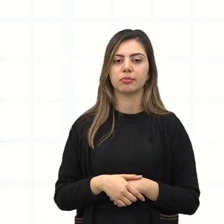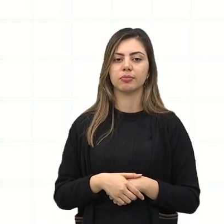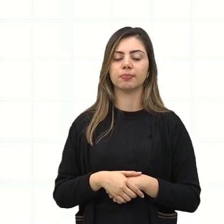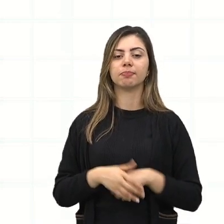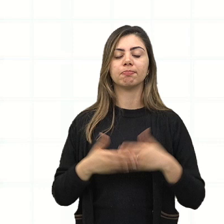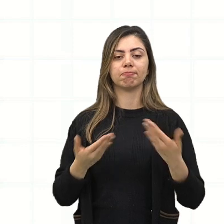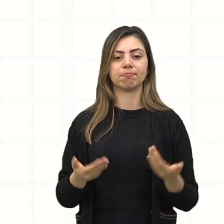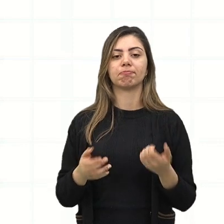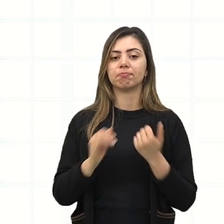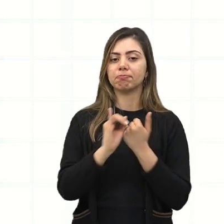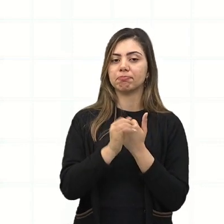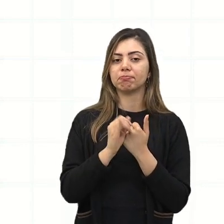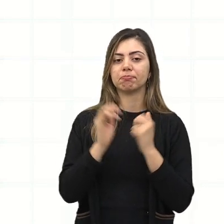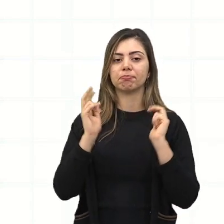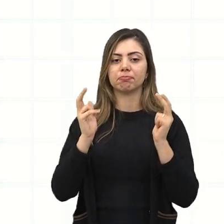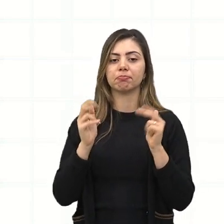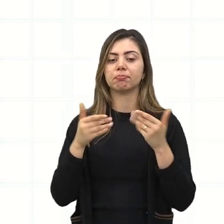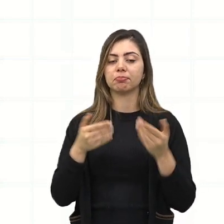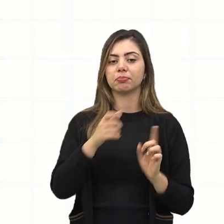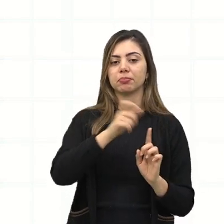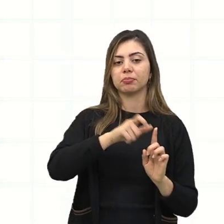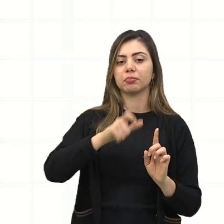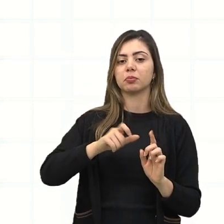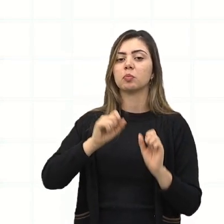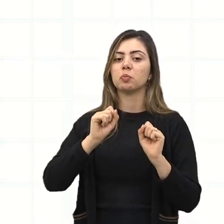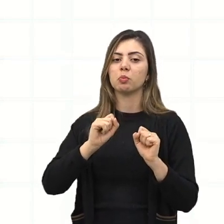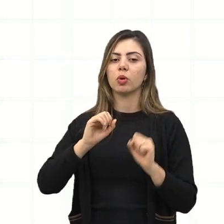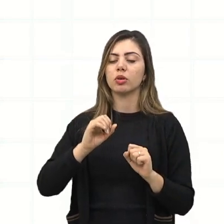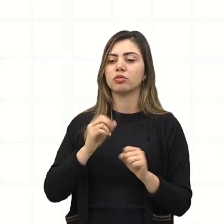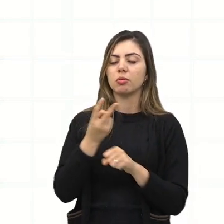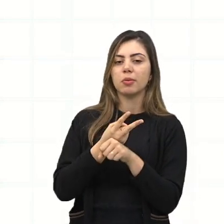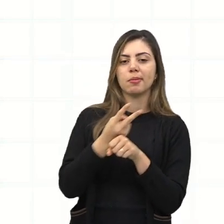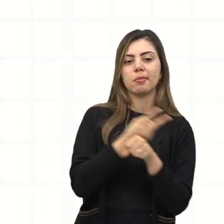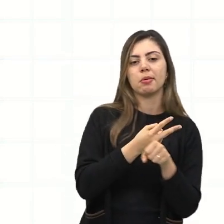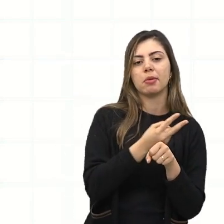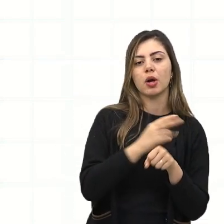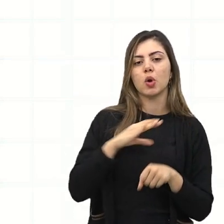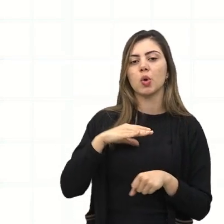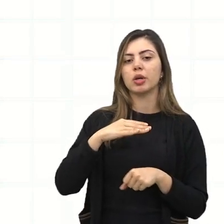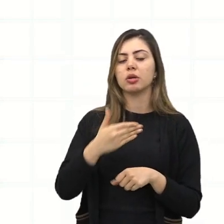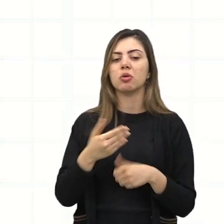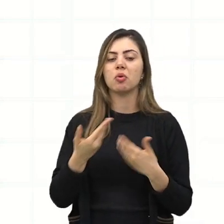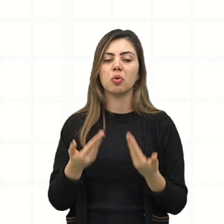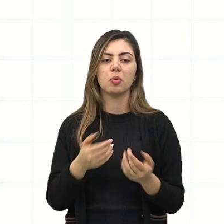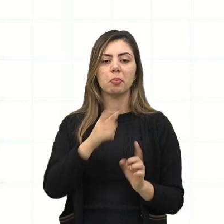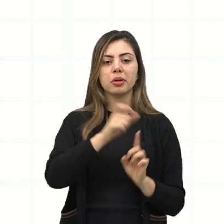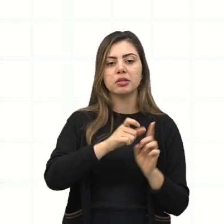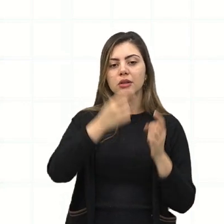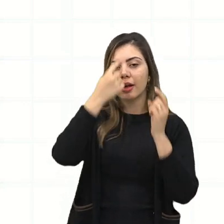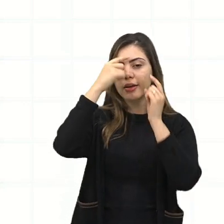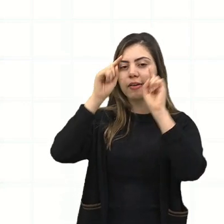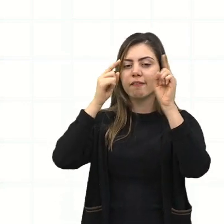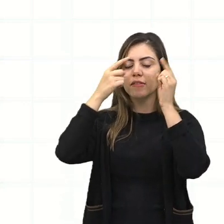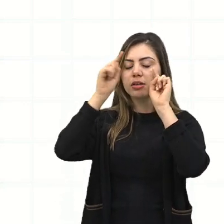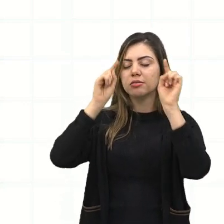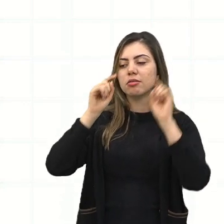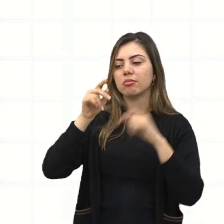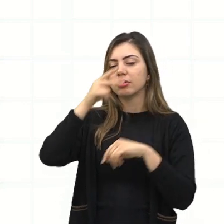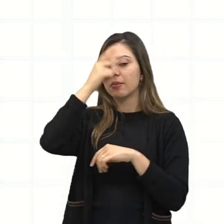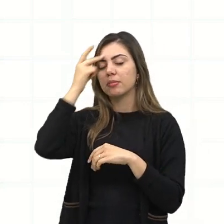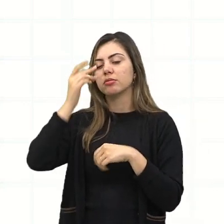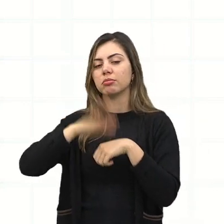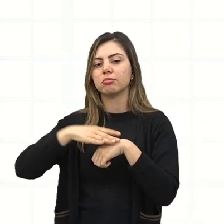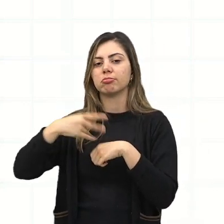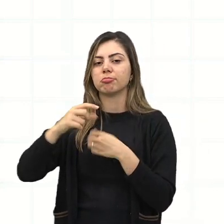Nas crônicas de aventura, os protagonistas podem ser exploradores corajosos ou personagens fictícios criados pela imaginação do autor.